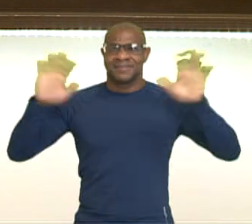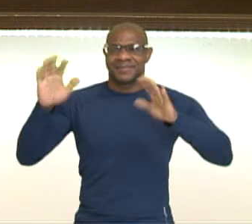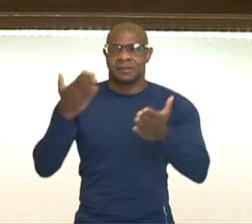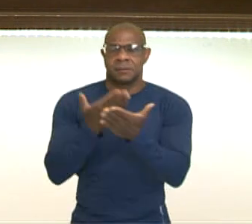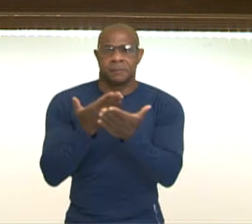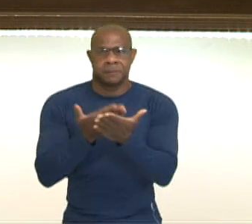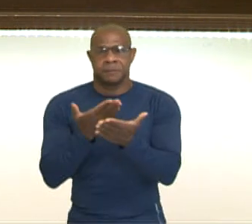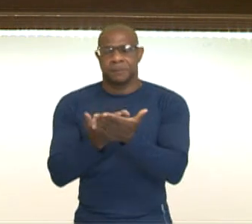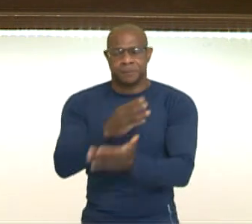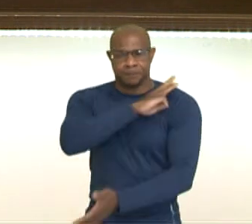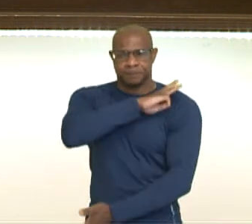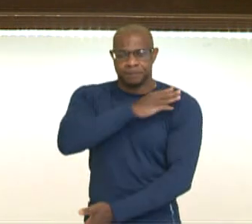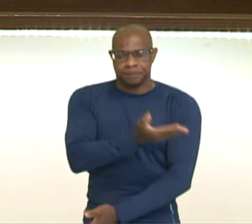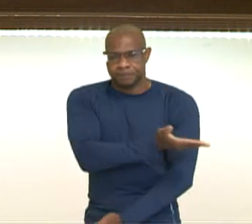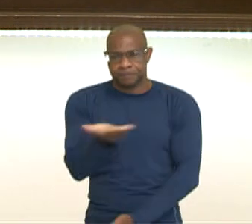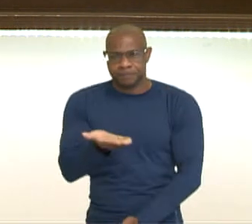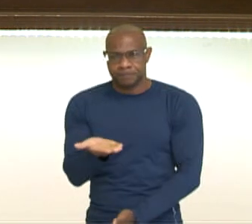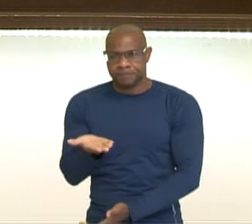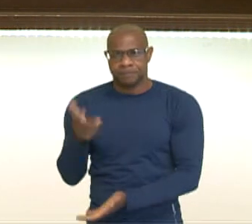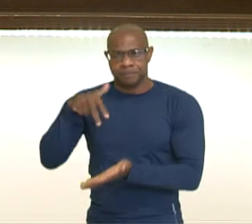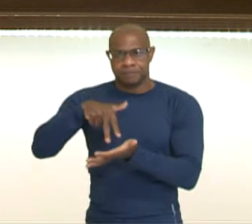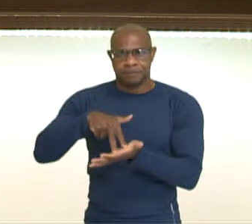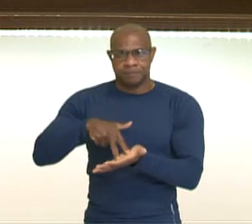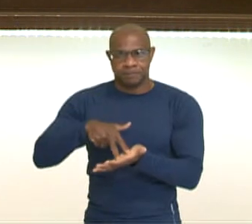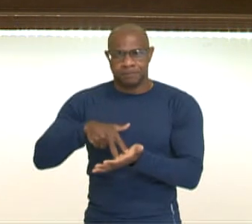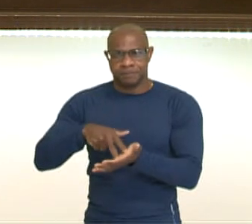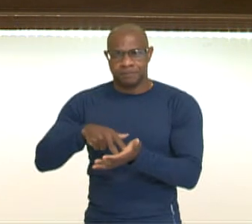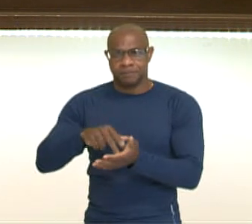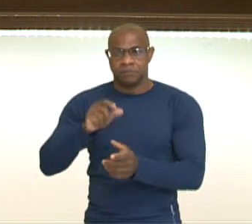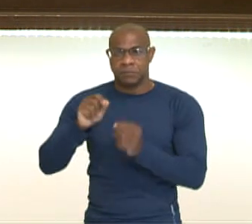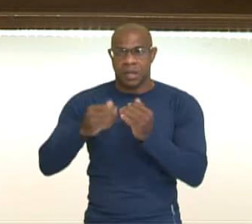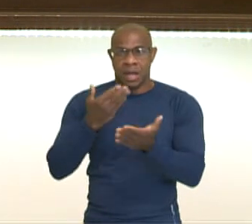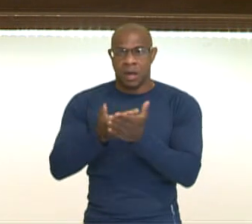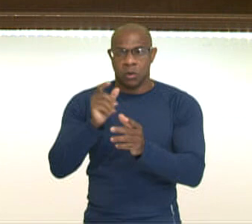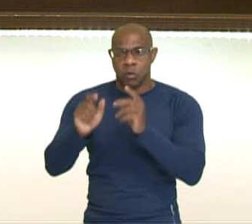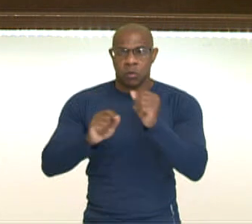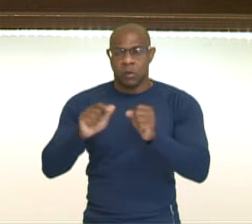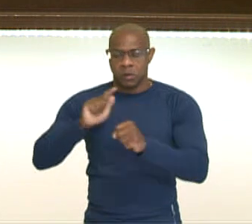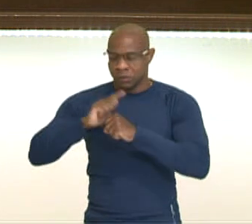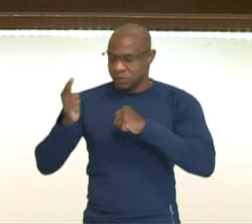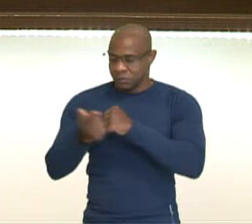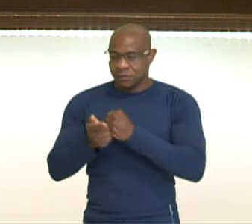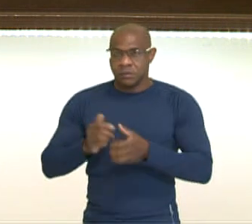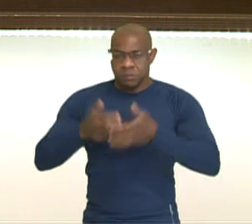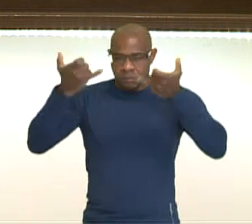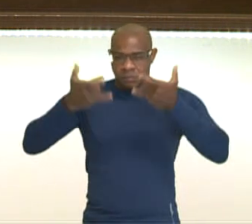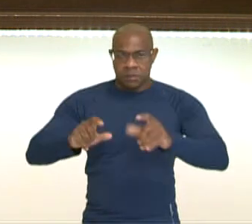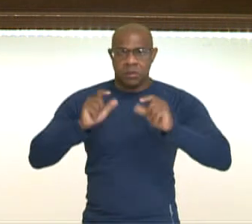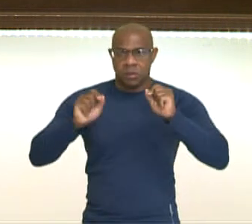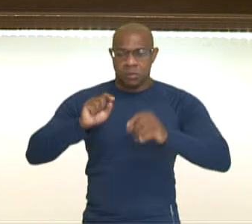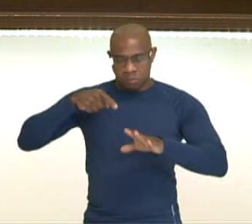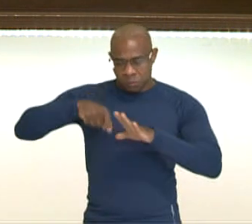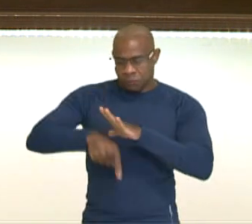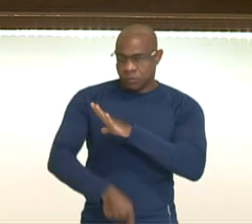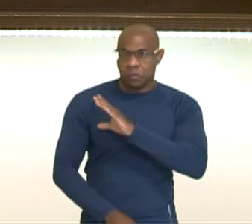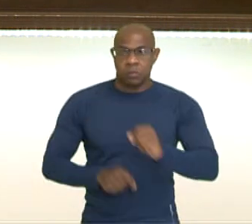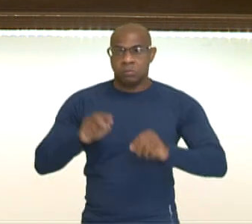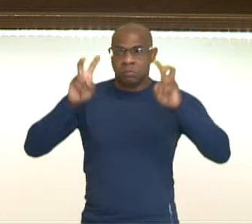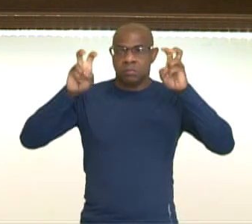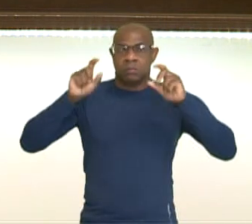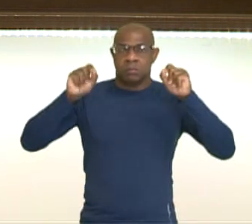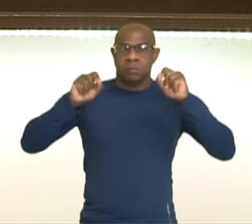estudantes da terceira série, estamos aqui para mais um encontro de geografia e nesse encontro vamos destacar um aprofundamento na